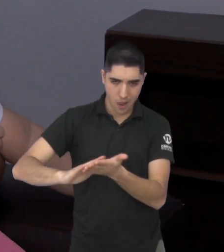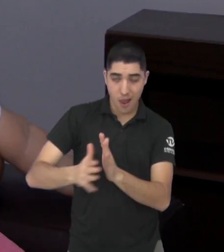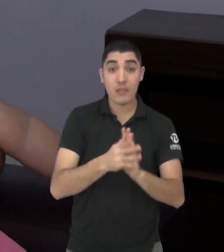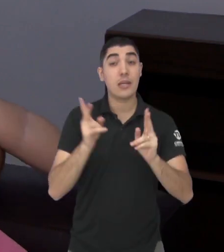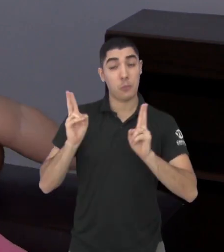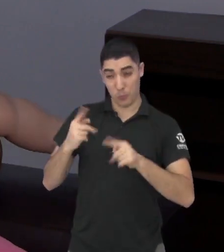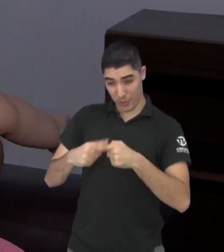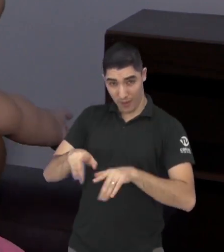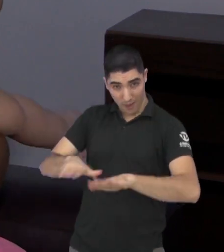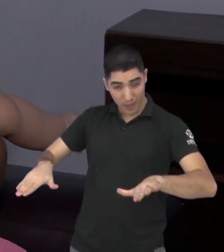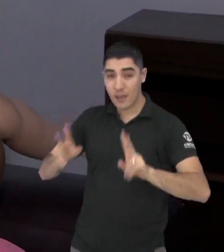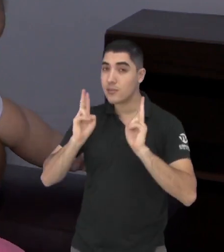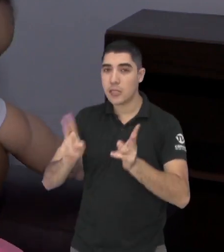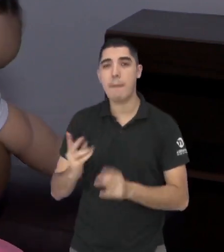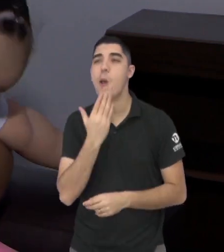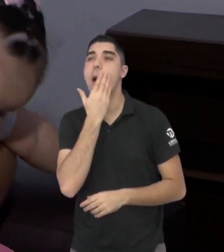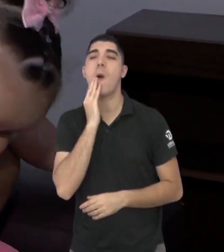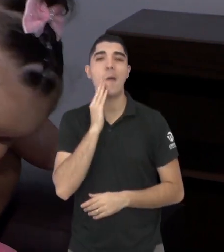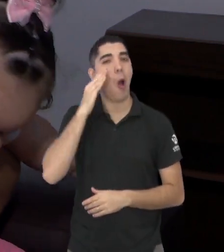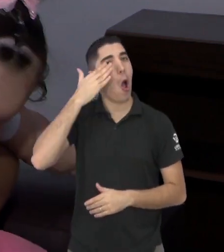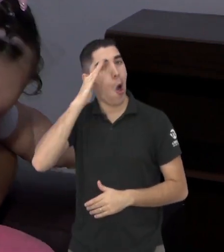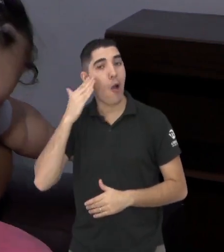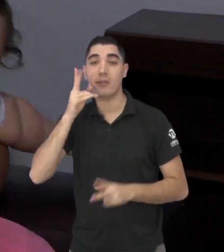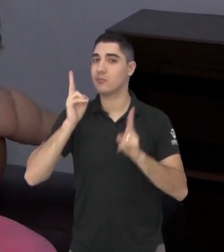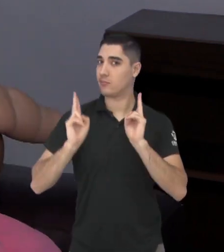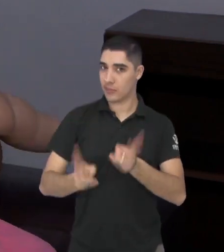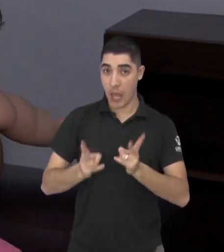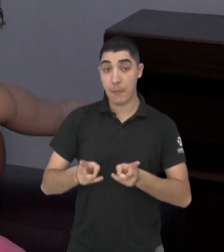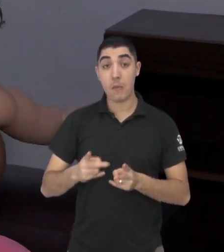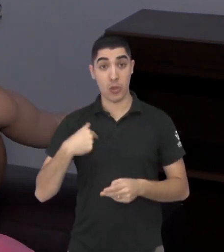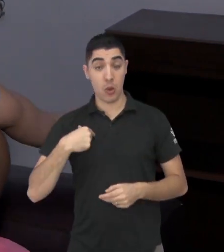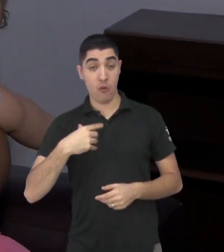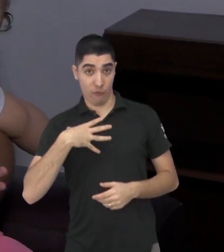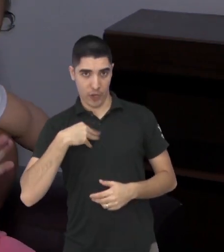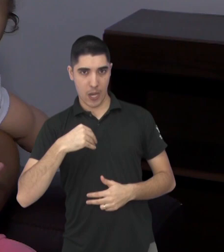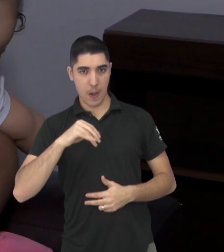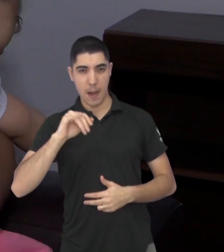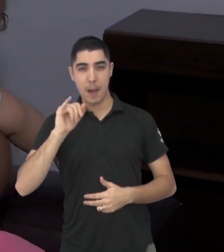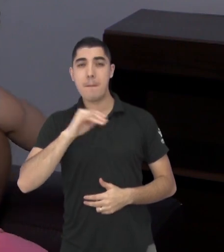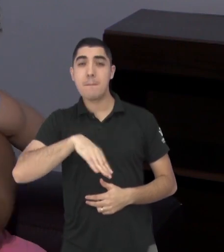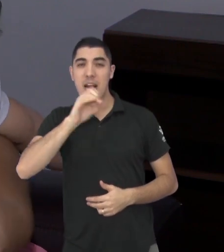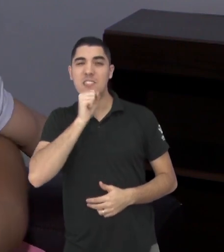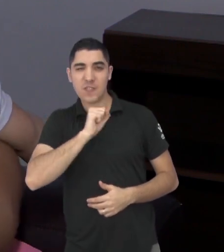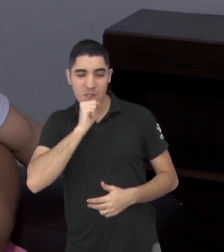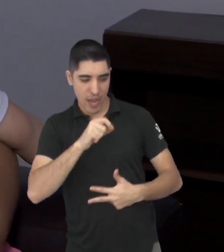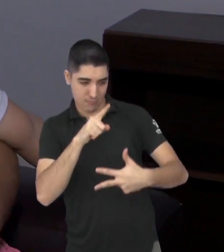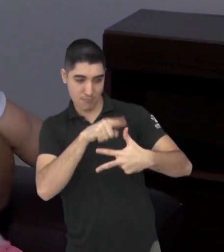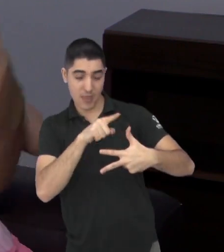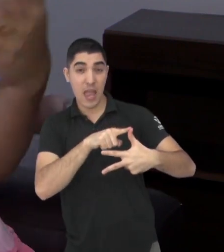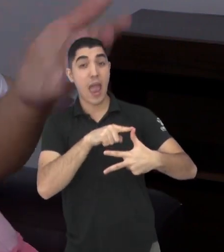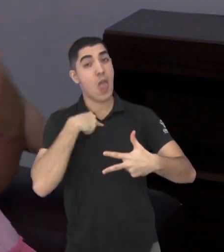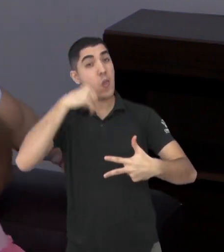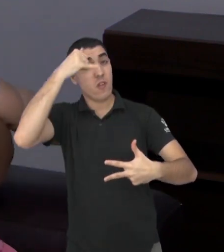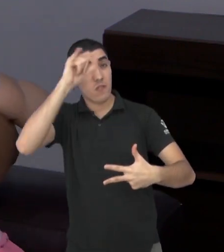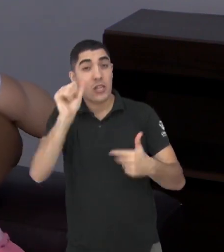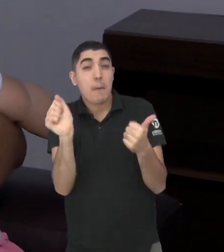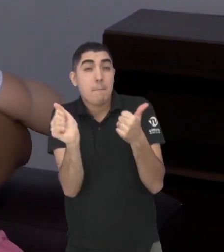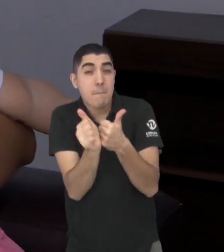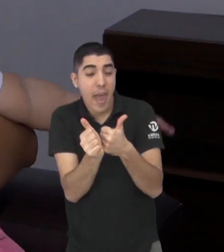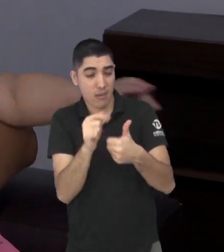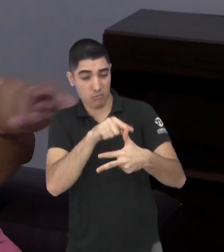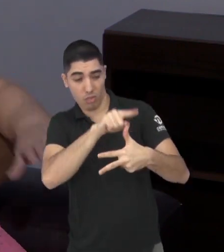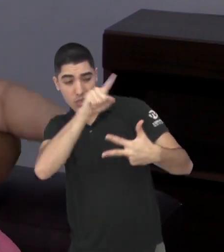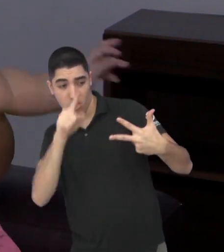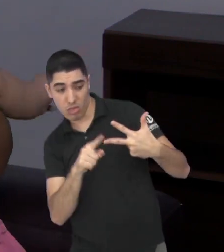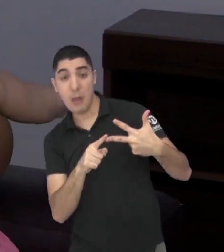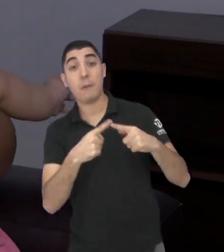mão na boca, o contato muito próximo. O irmão mais velho, quando tá doente, eu evito de ficar muito perto da irmã mais nova, porque o contato da